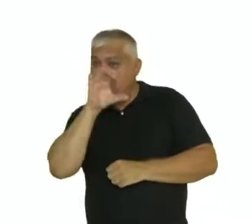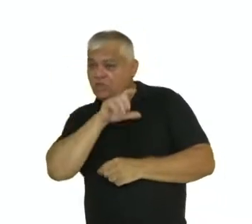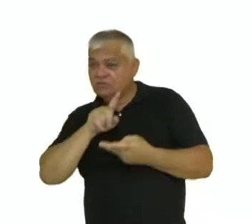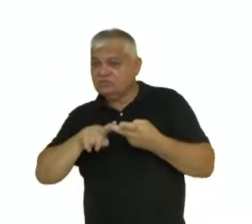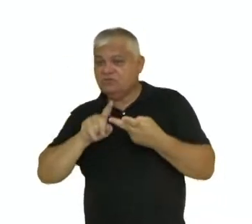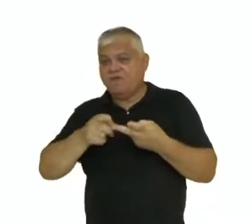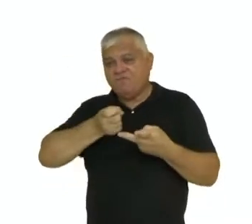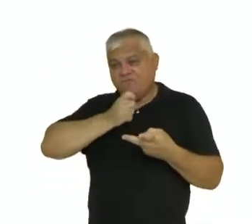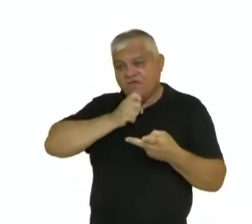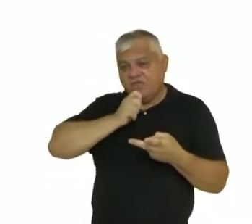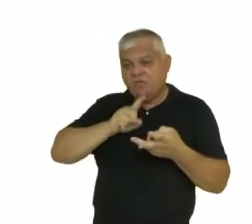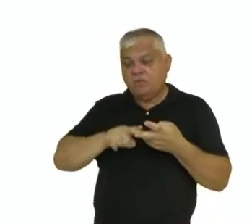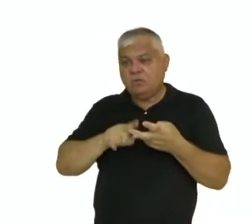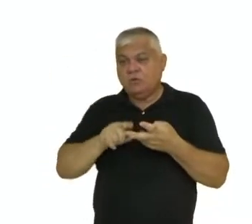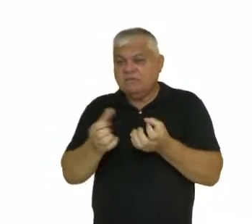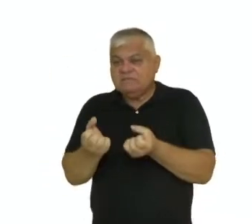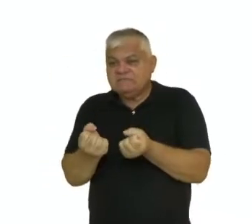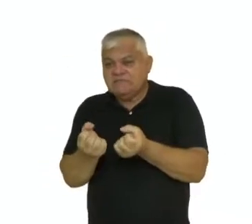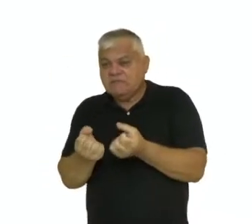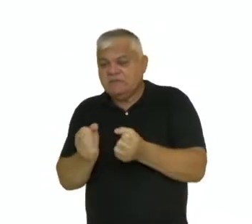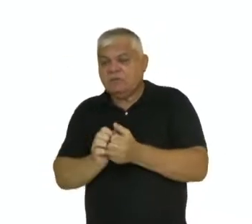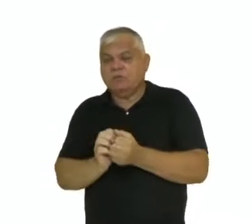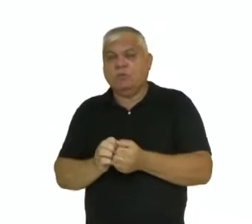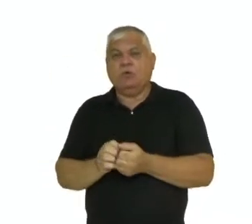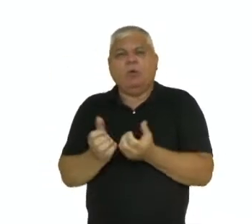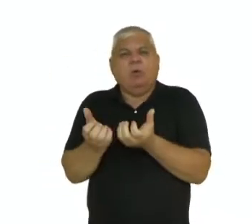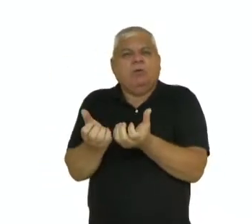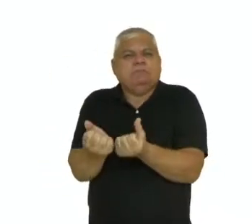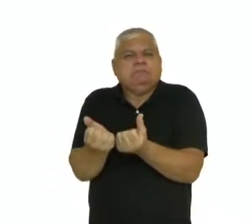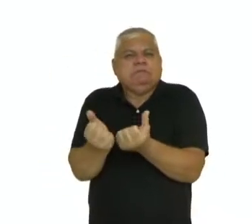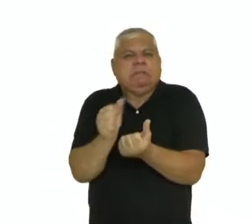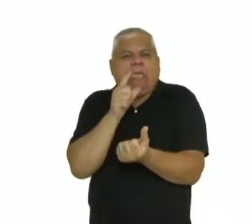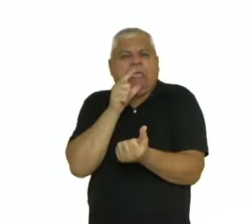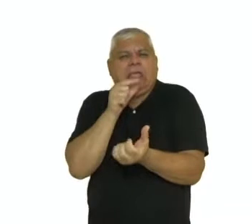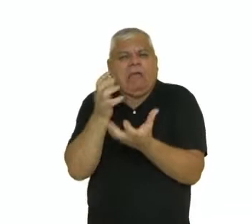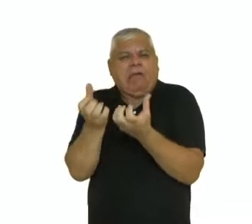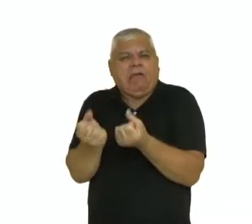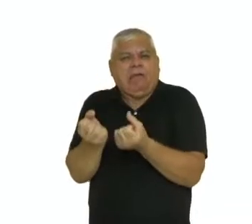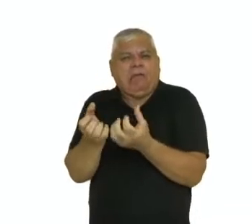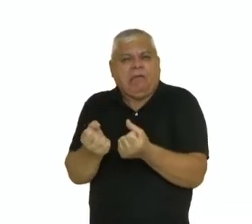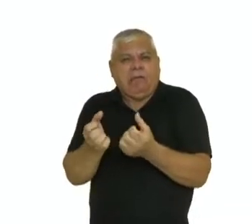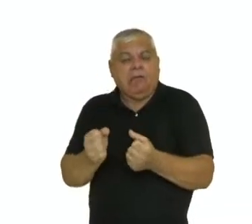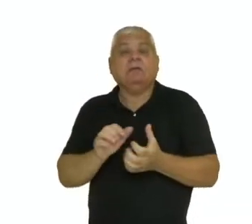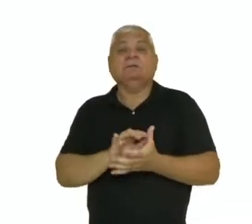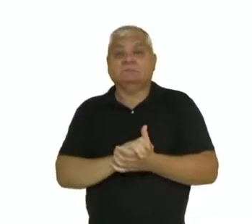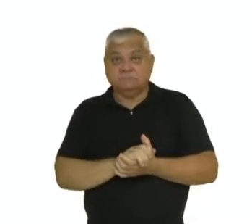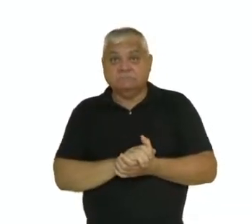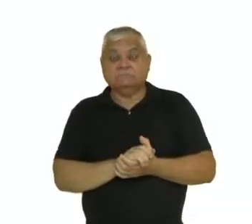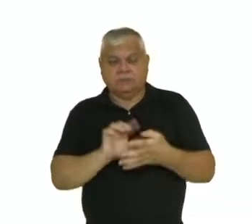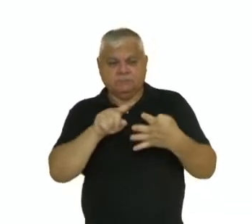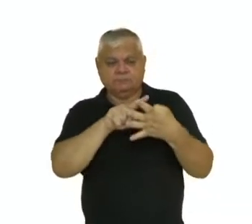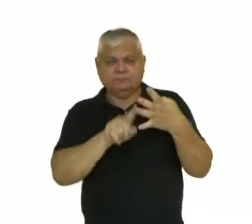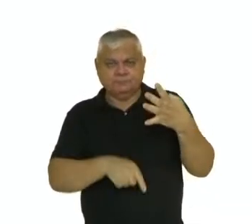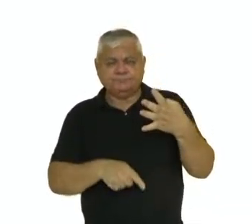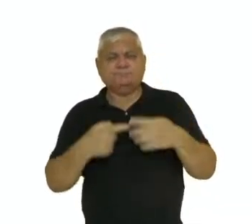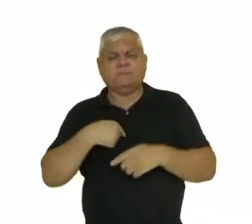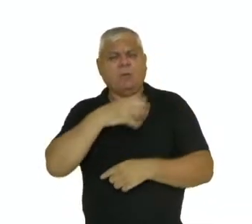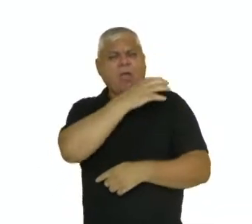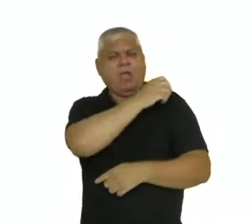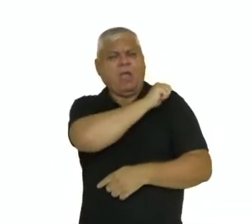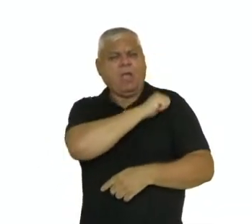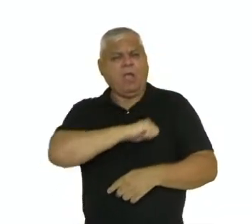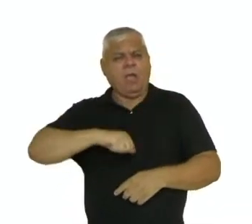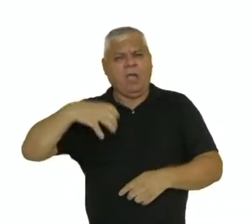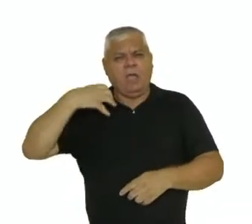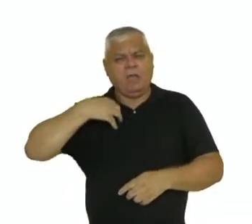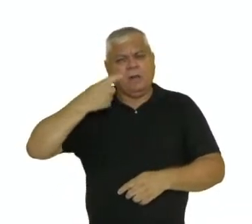elemento, sendo que a diferença entre eles estaria relacionada às suas qualidades. E de acordo com essa interpretação de Aristóteles sobre